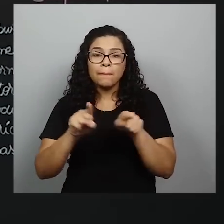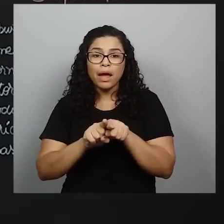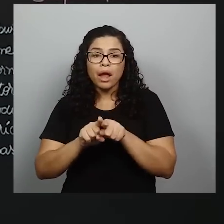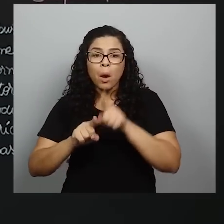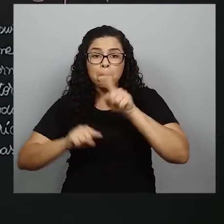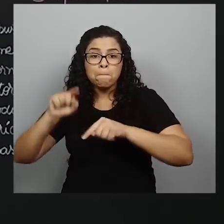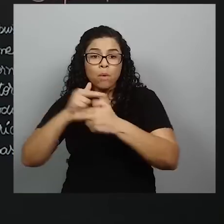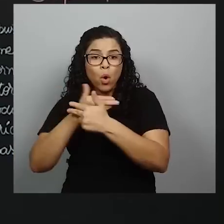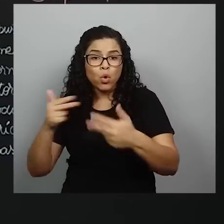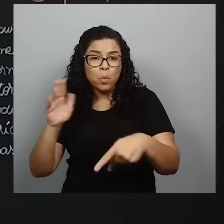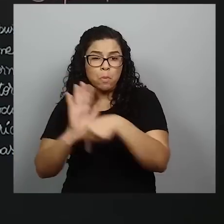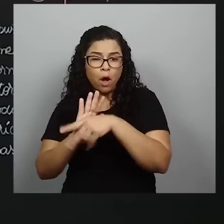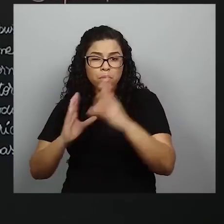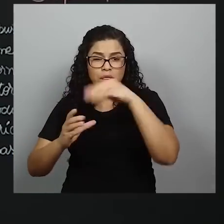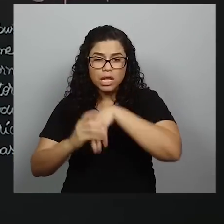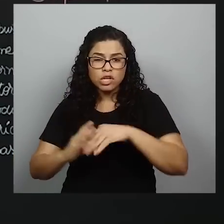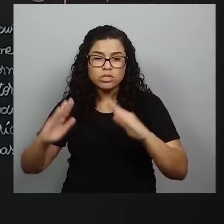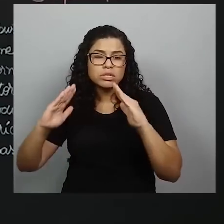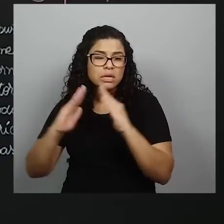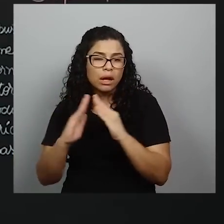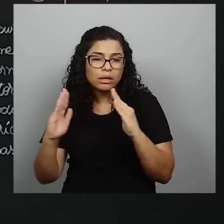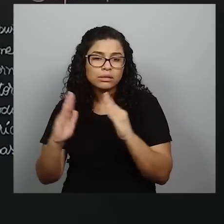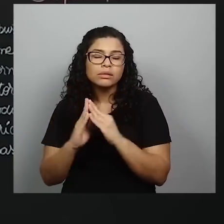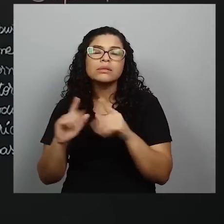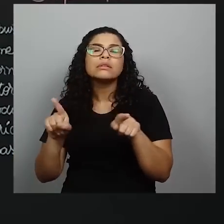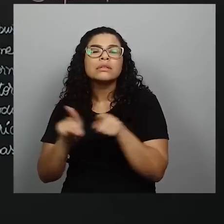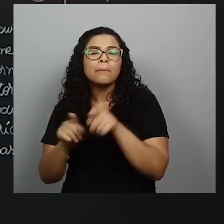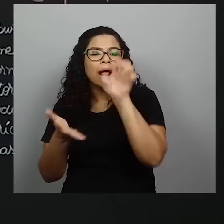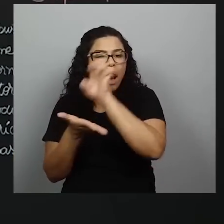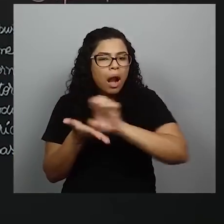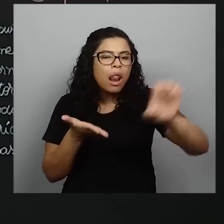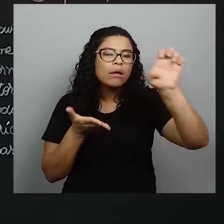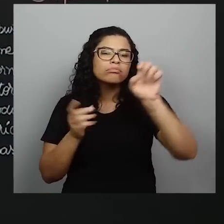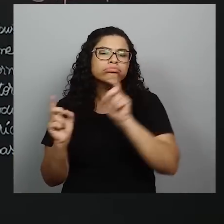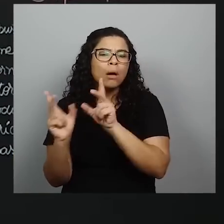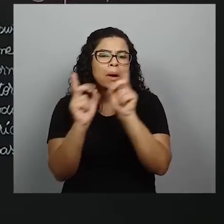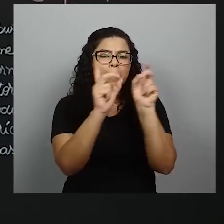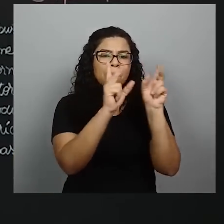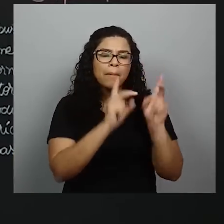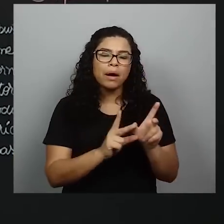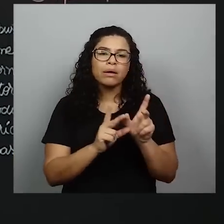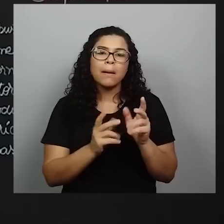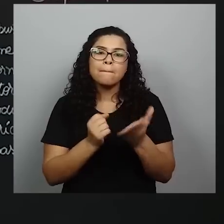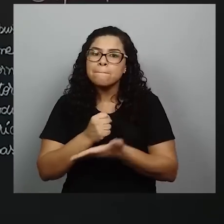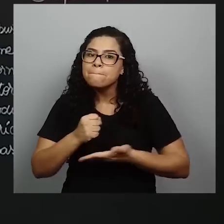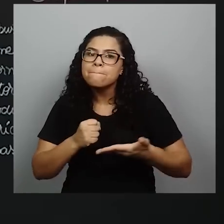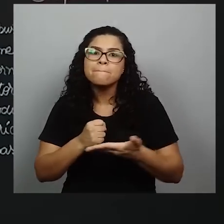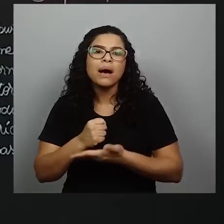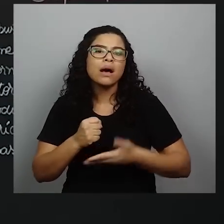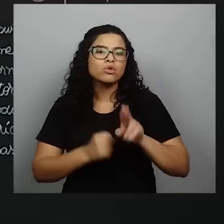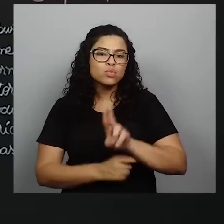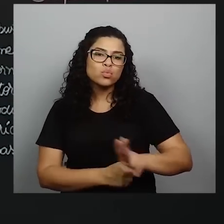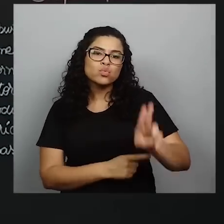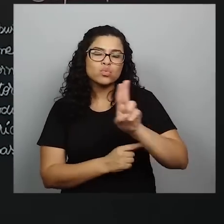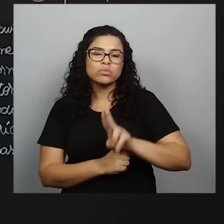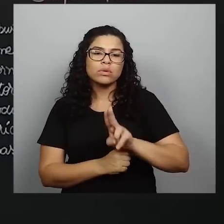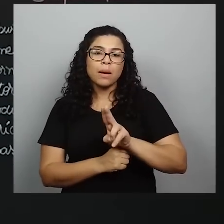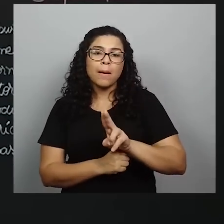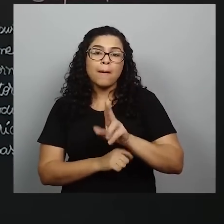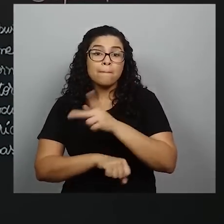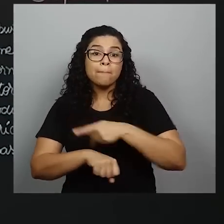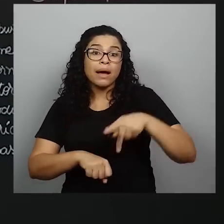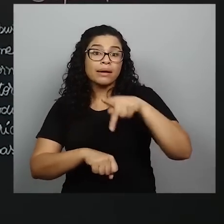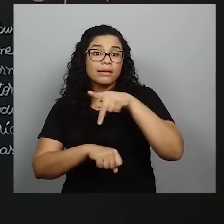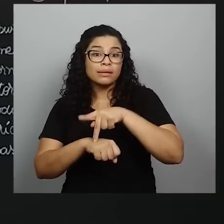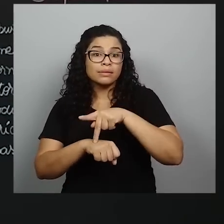aí muitos produtos industrializados de maneira básica, de consumo básico para